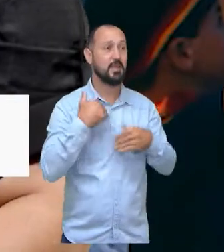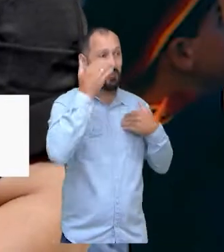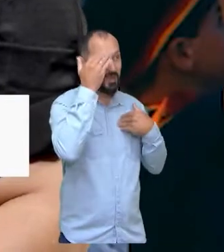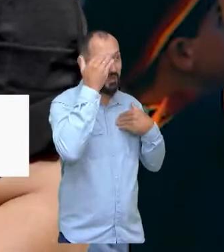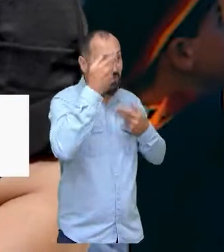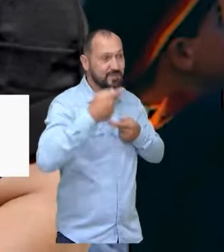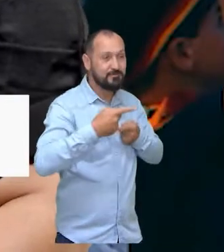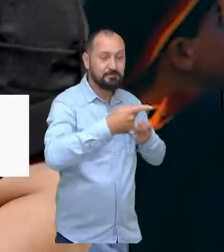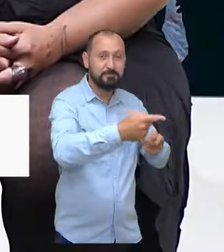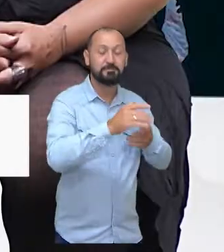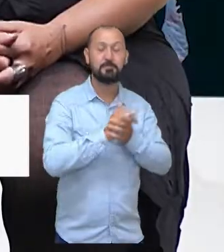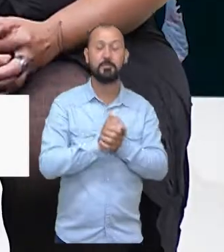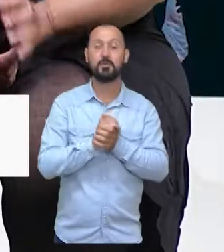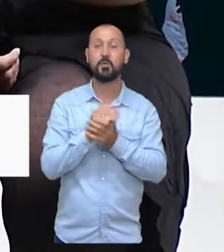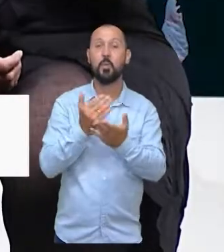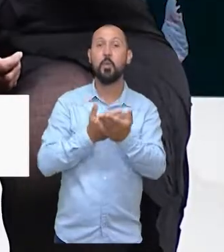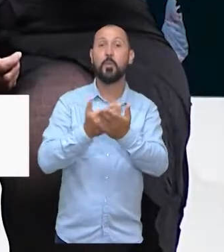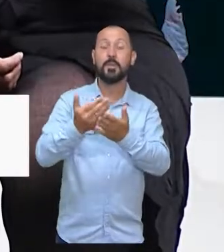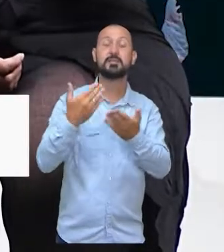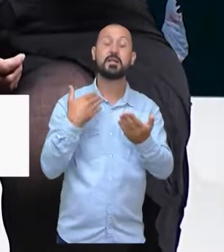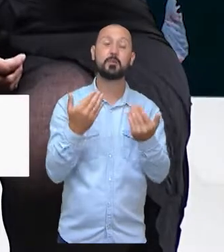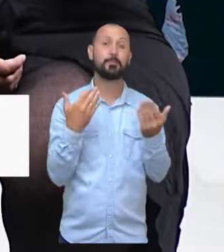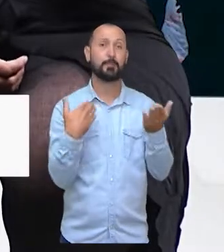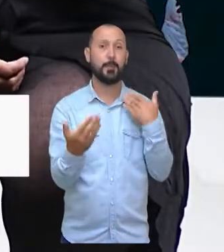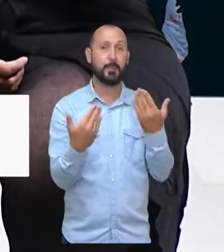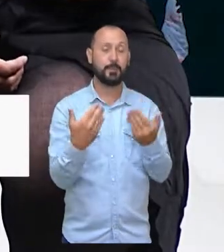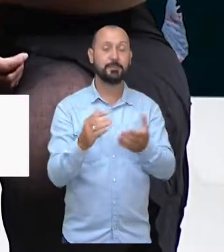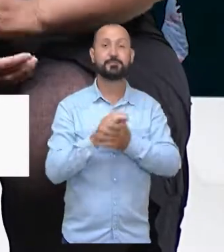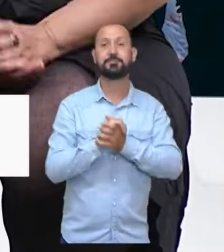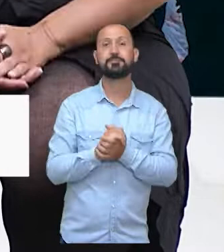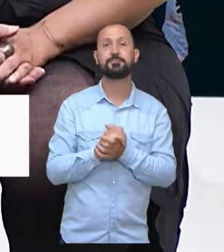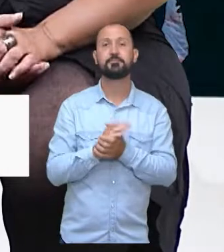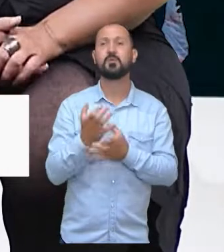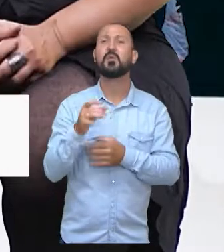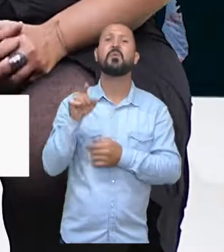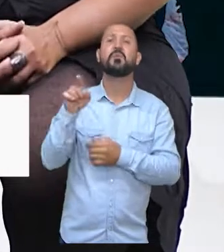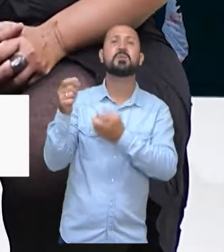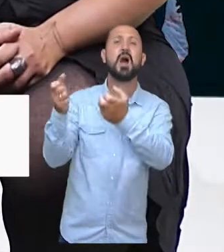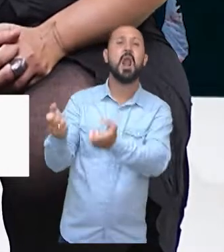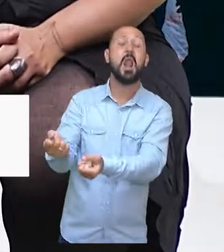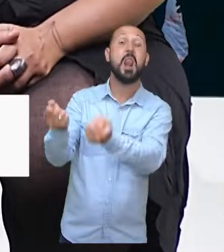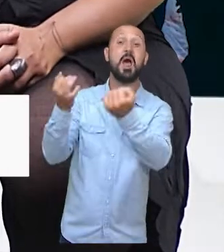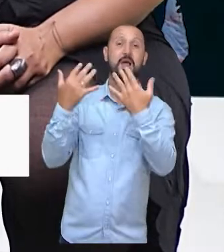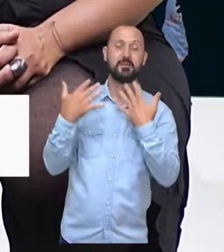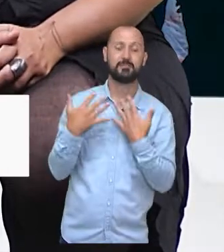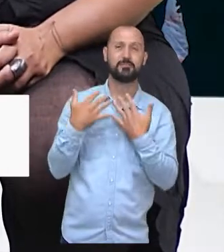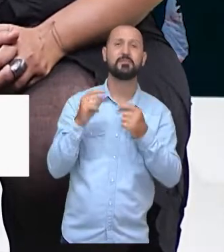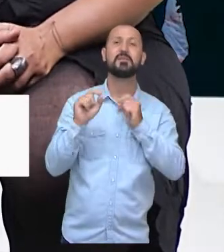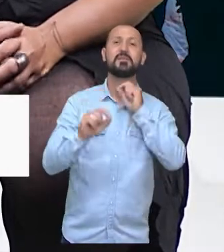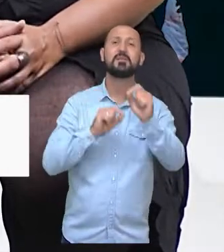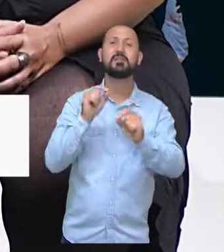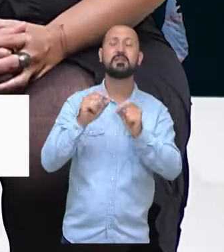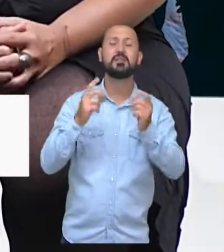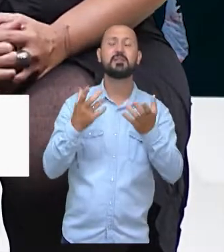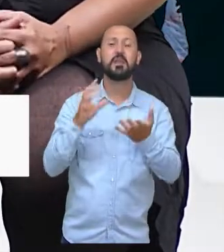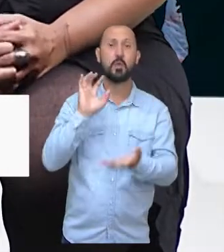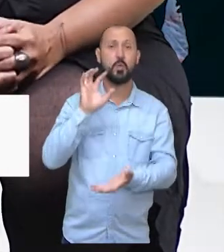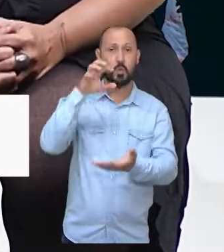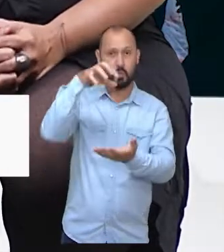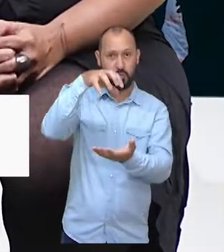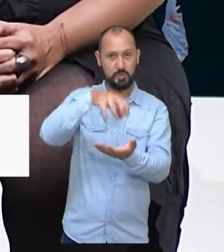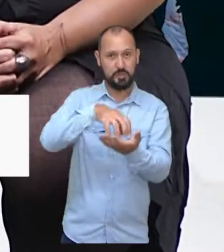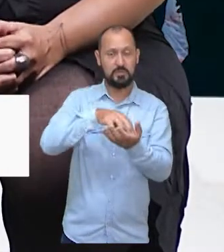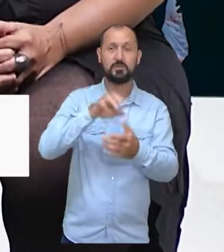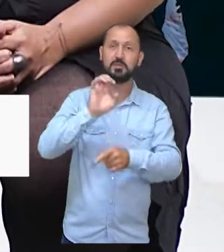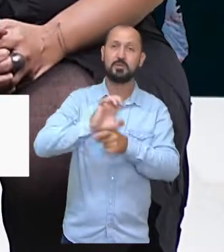eu, Jaque, pelo convite. E para nós iniciarmos esse nosso bate-papo, Carla, eu gostaria que você nos explicasse, o que é o Centro Estadual